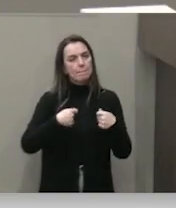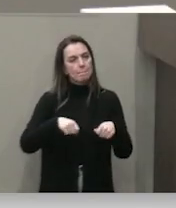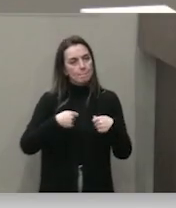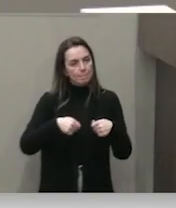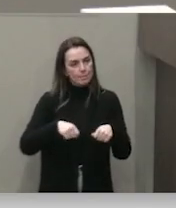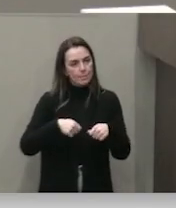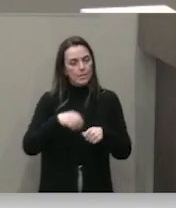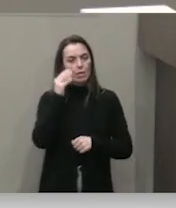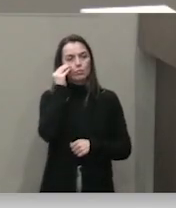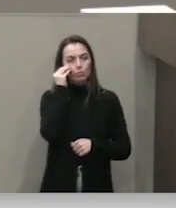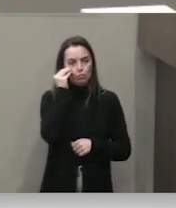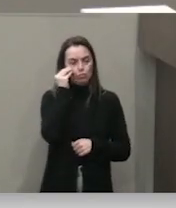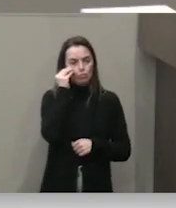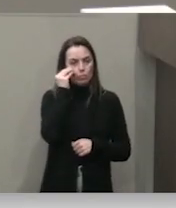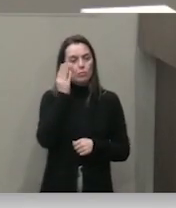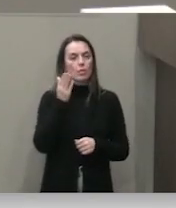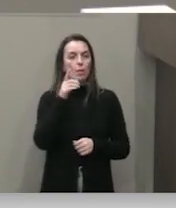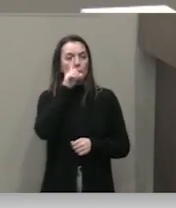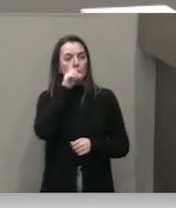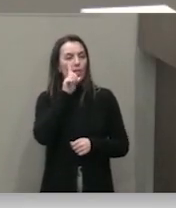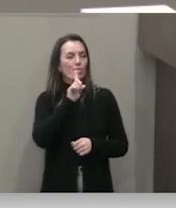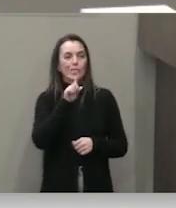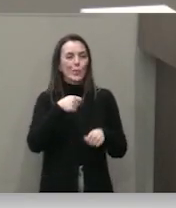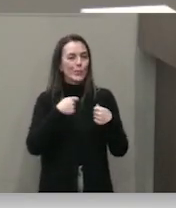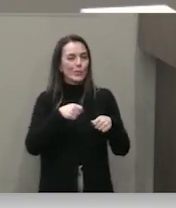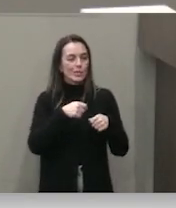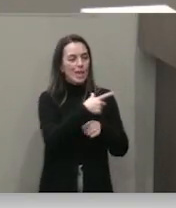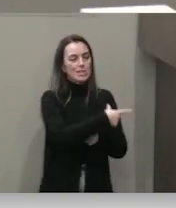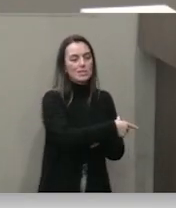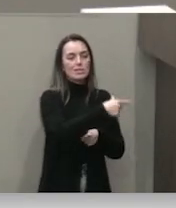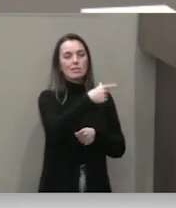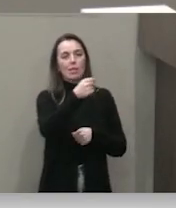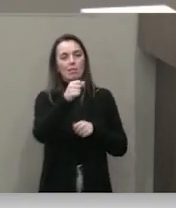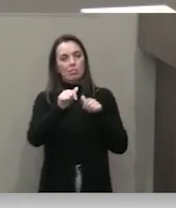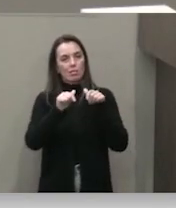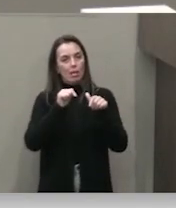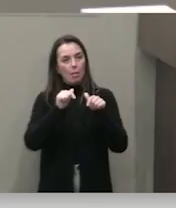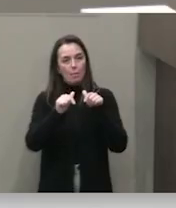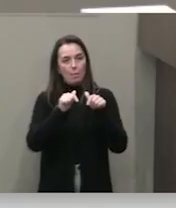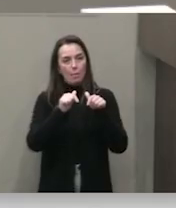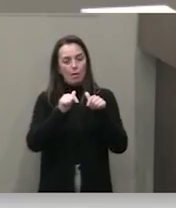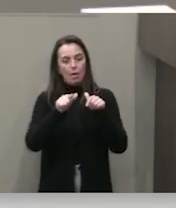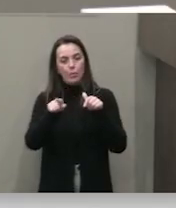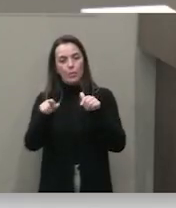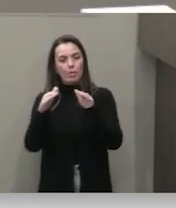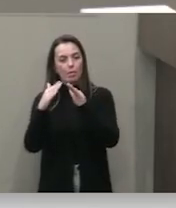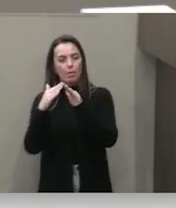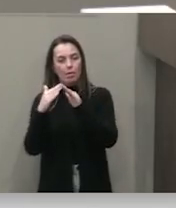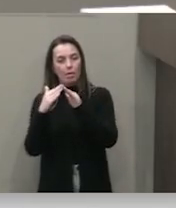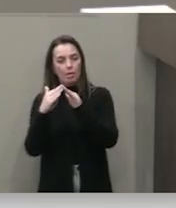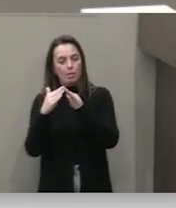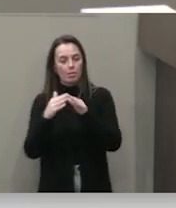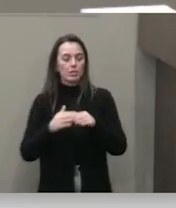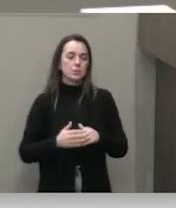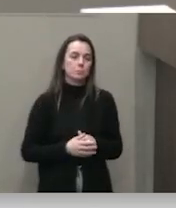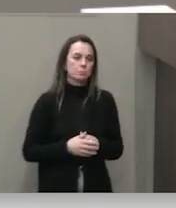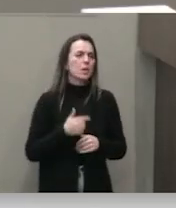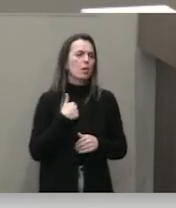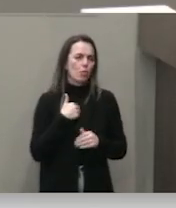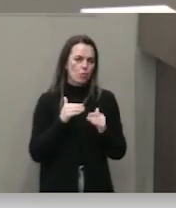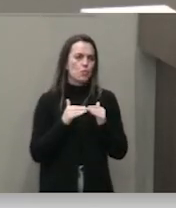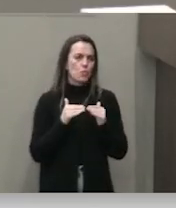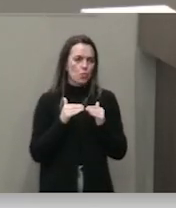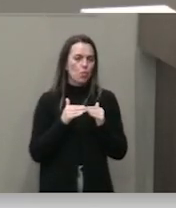e que as mães não precisam se deslocar do local do trabalho para ir até em casa para amamentar. Mas o seu projeto é muito bom, vou votar a favor, para